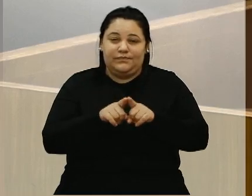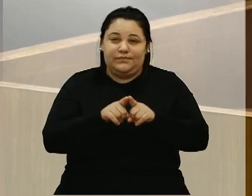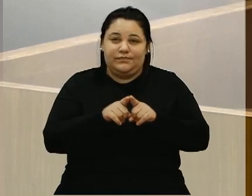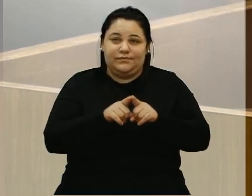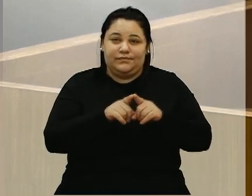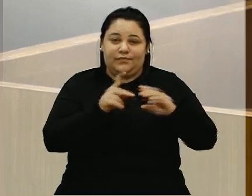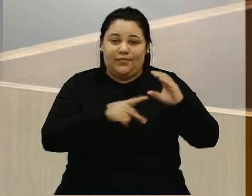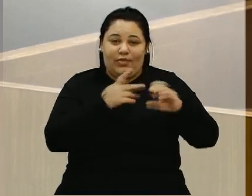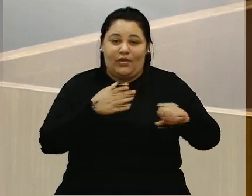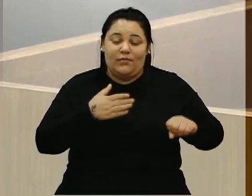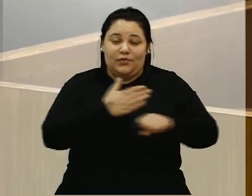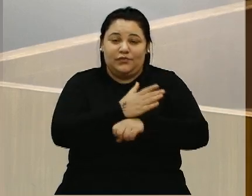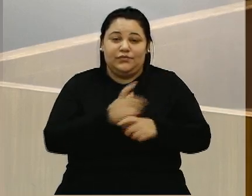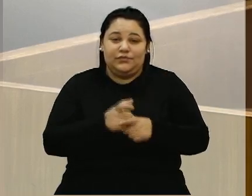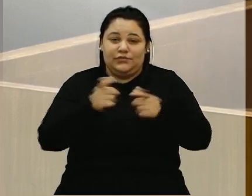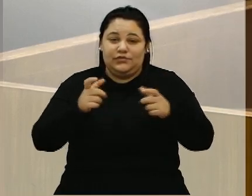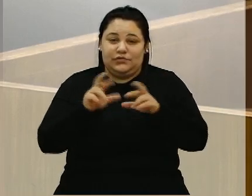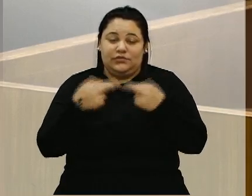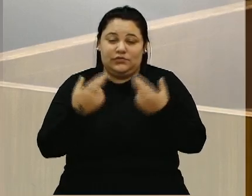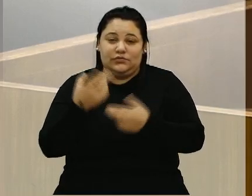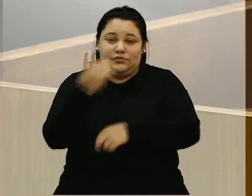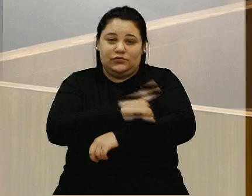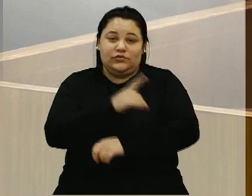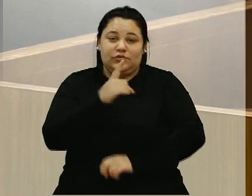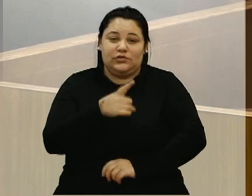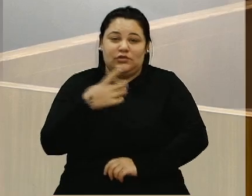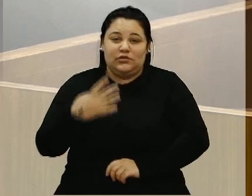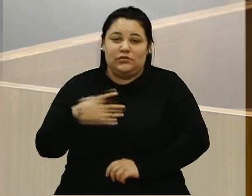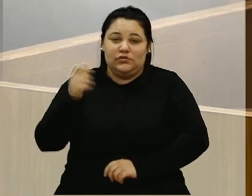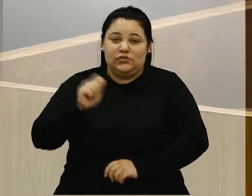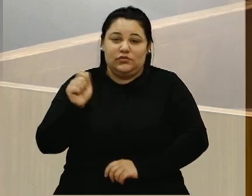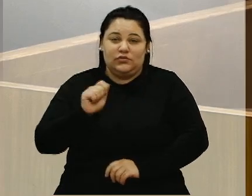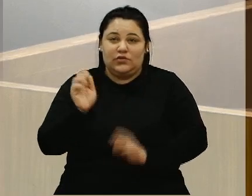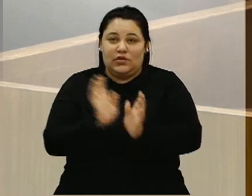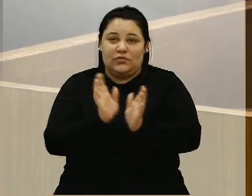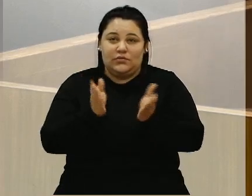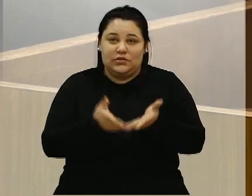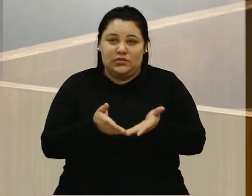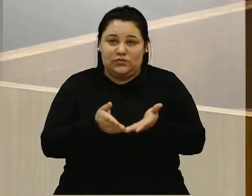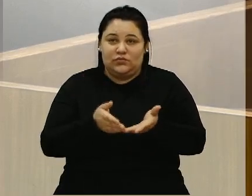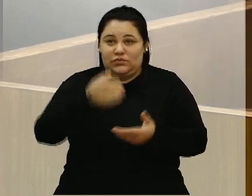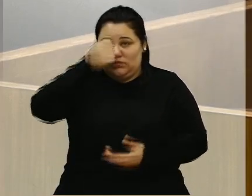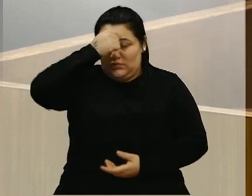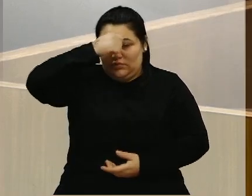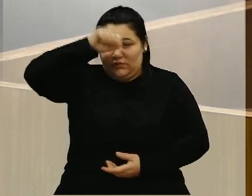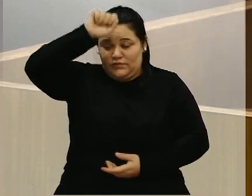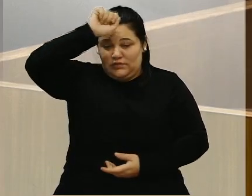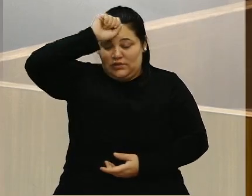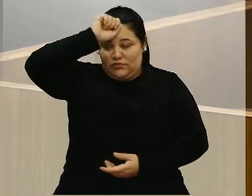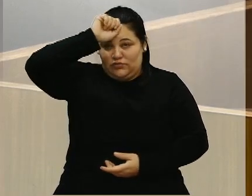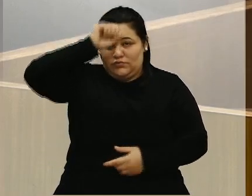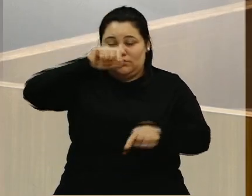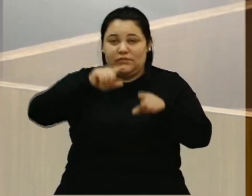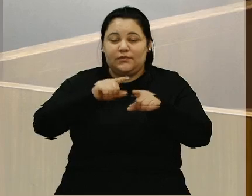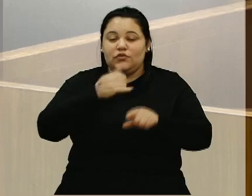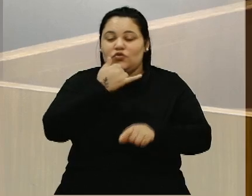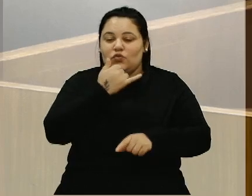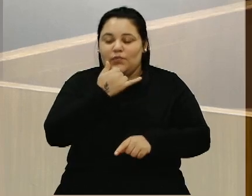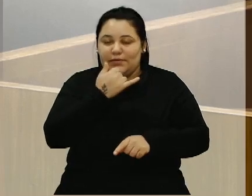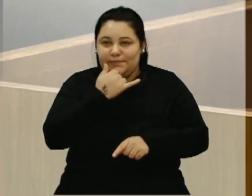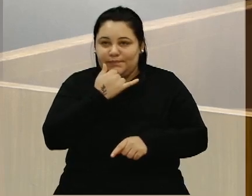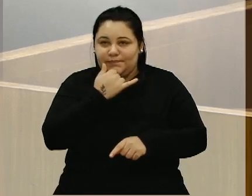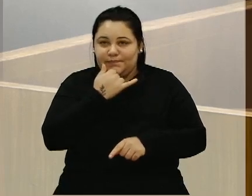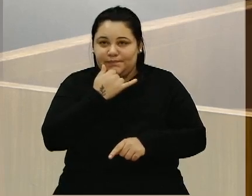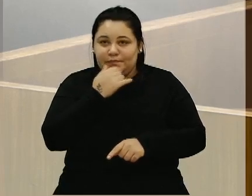unanimidade. Em reunião, no dia 14 de agosto, a Comissão Pró-Universidade Pública na Câmara de Vereadores apoiou a sugestão do